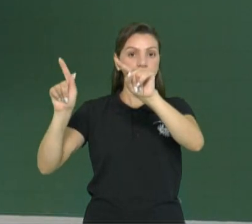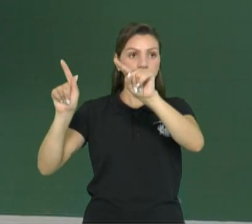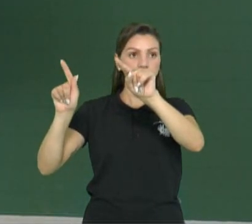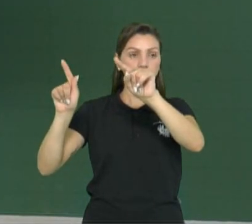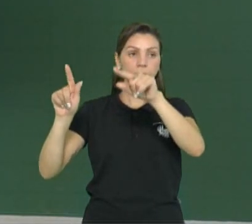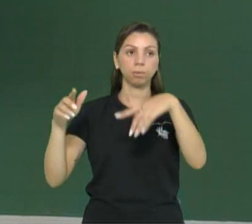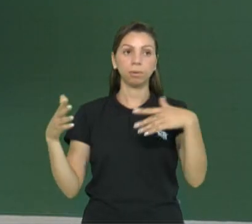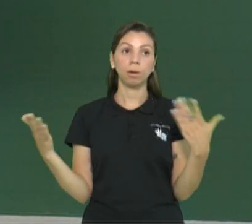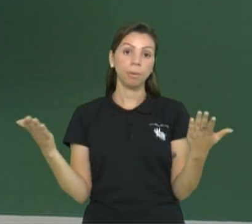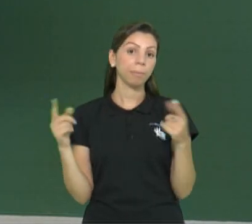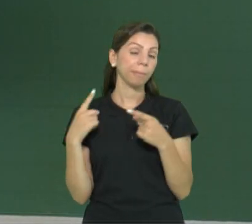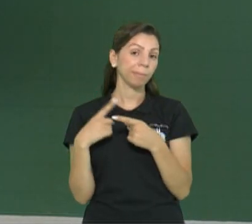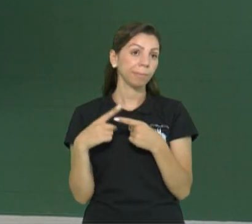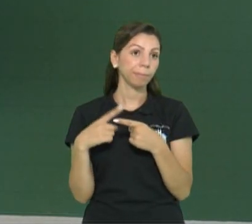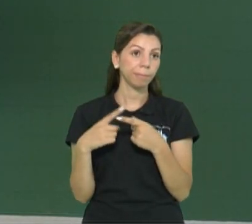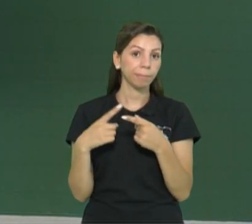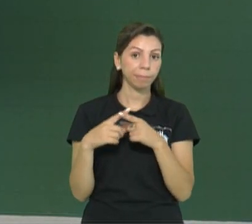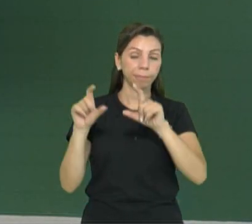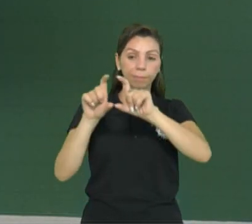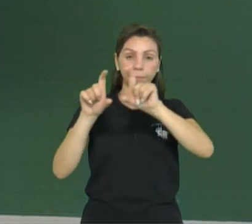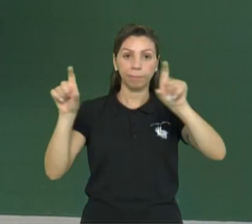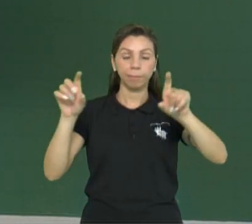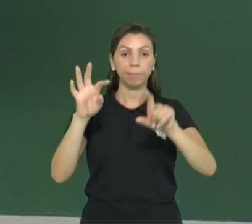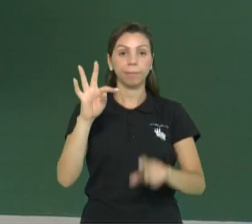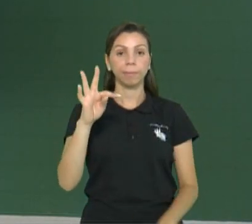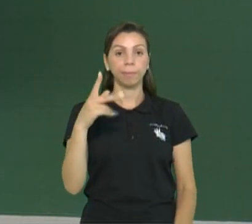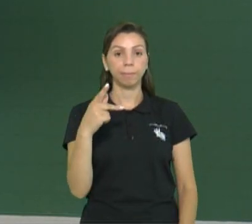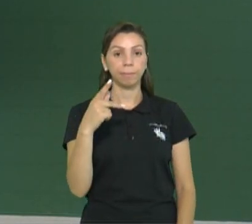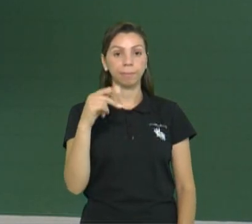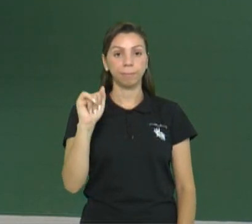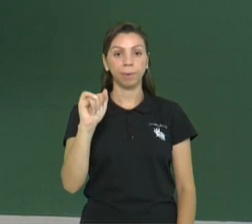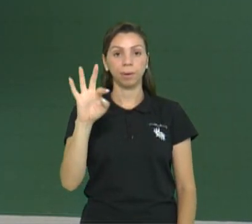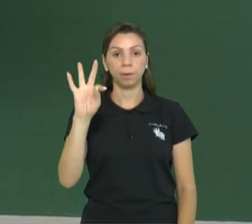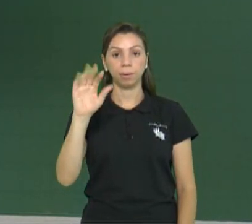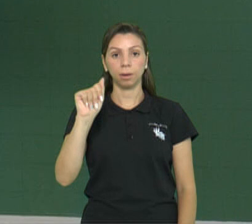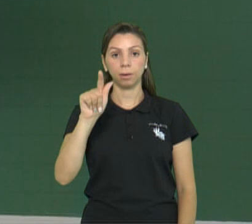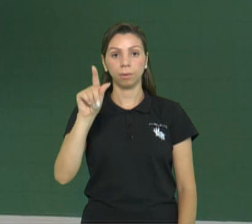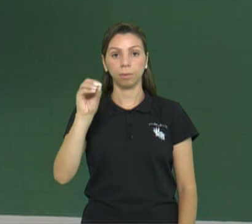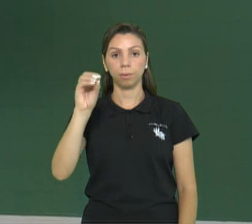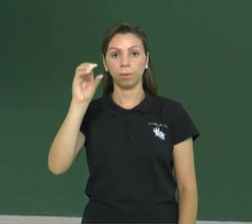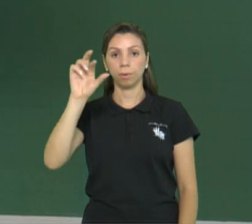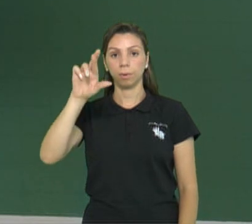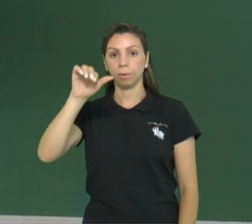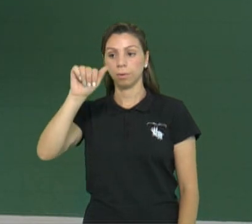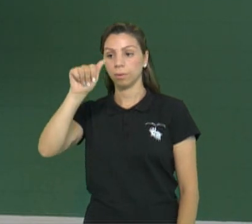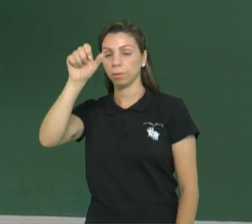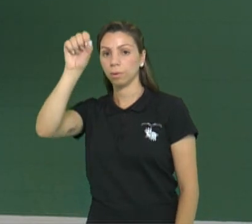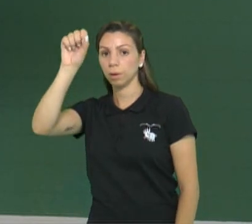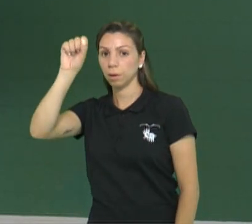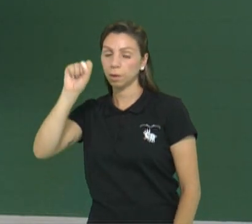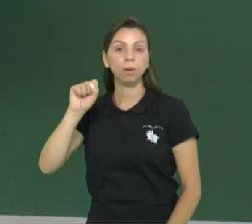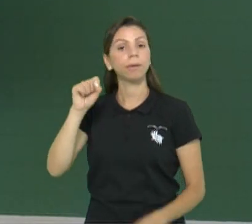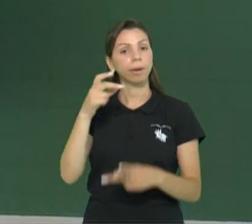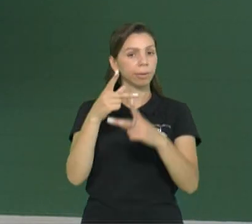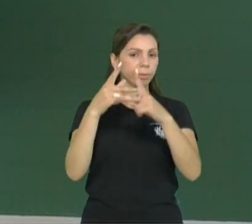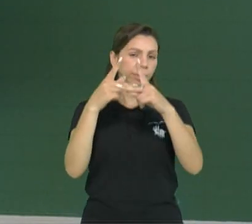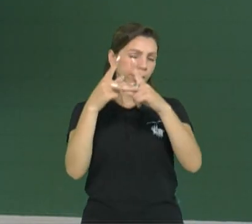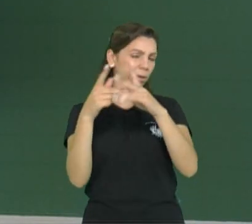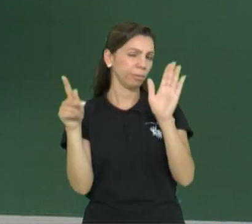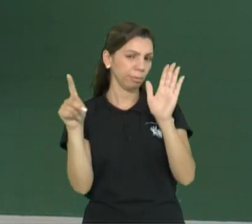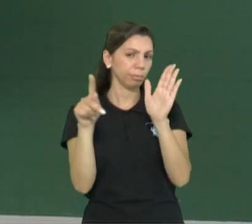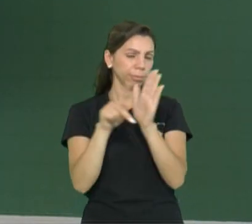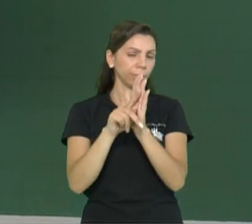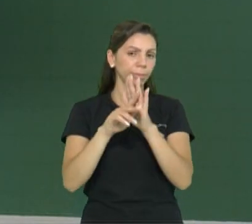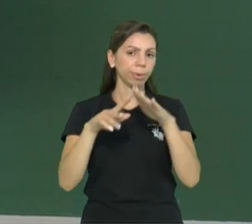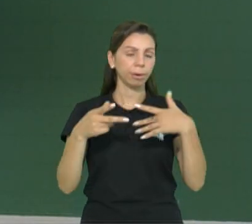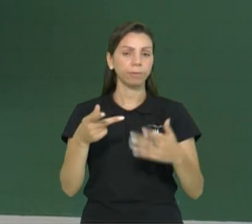aqui. É porque, aplicando Pitágoras, esse daqui é o que a gente chama de um triângulo clássico pitagórico. Quando os